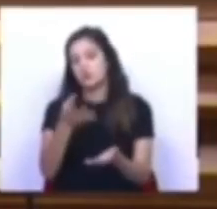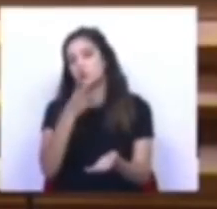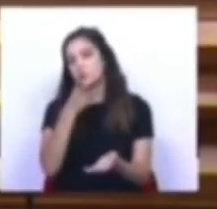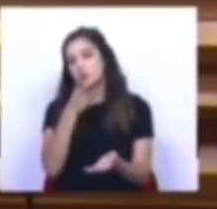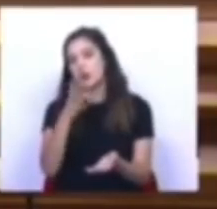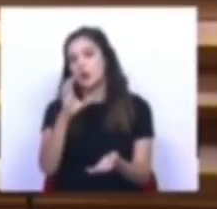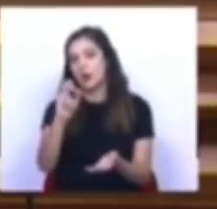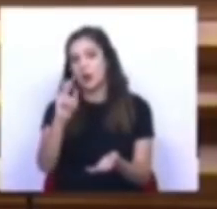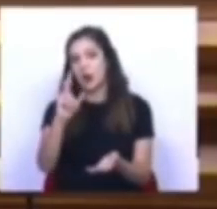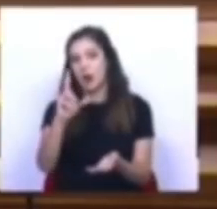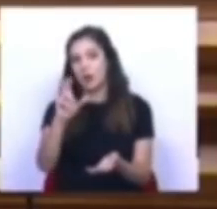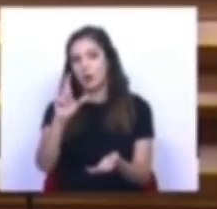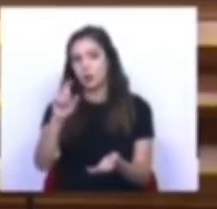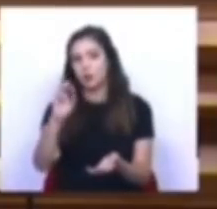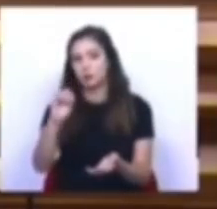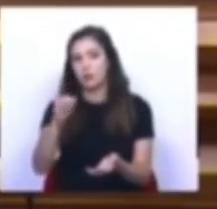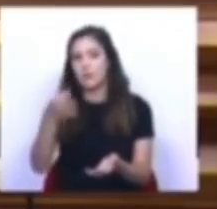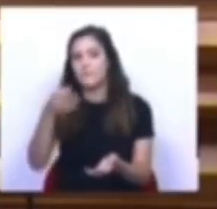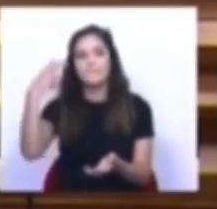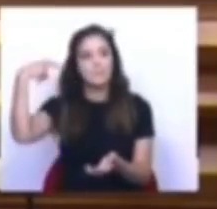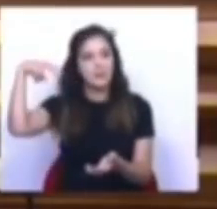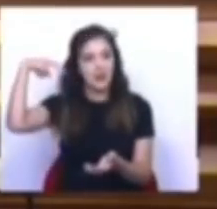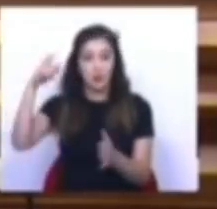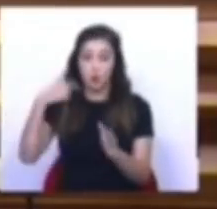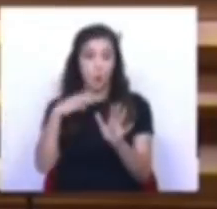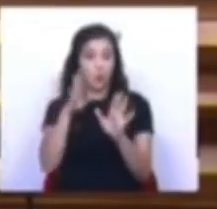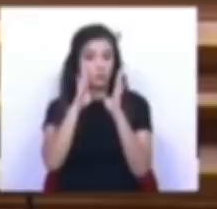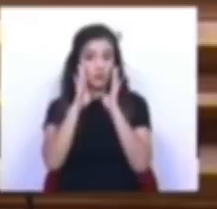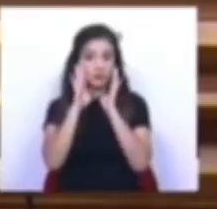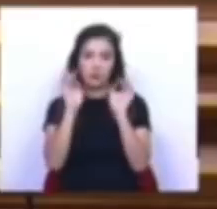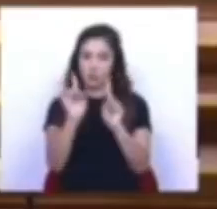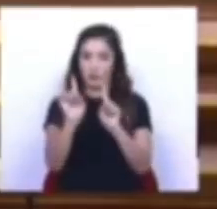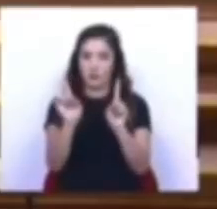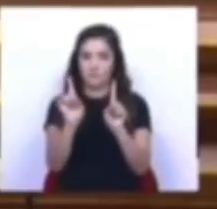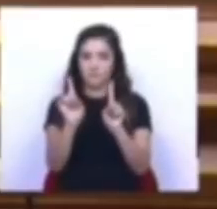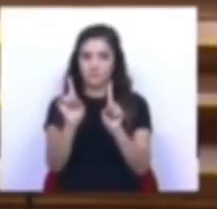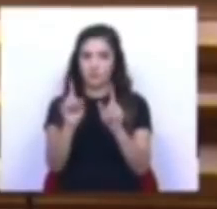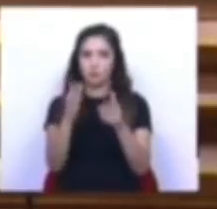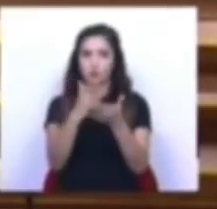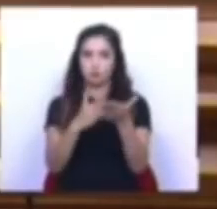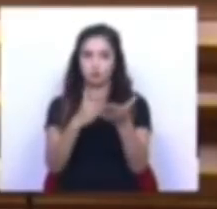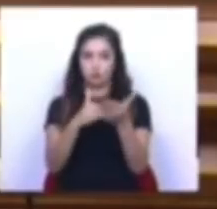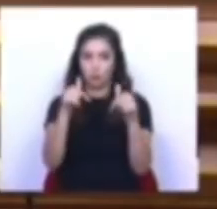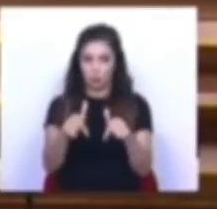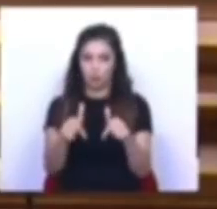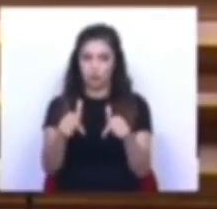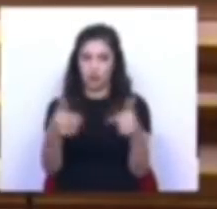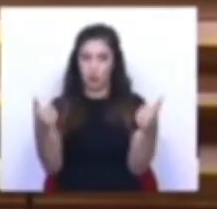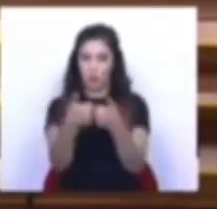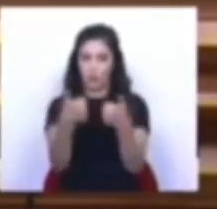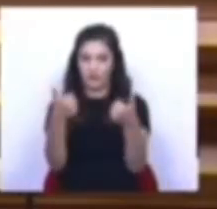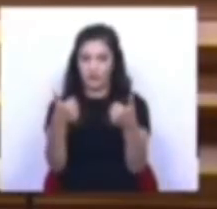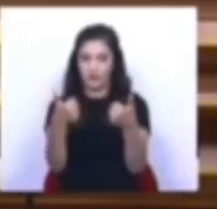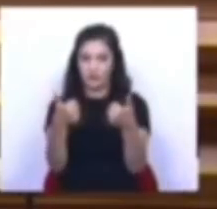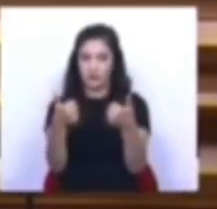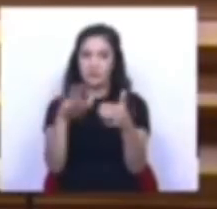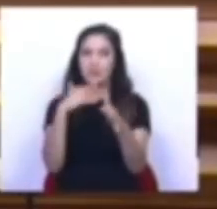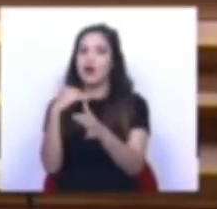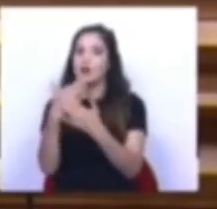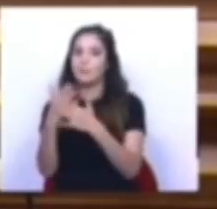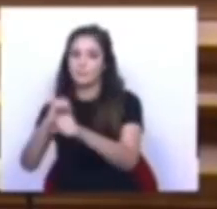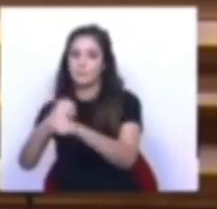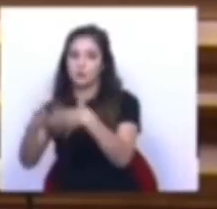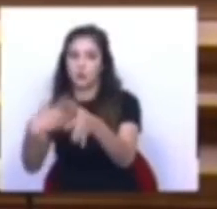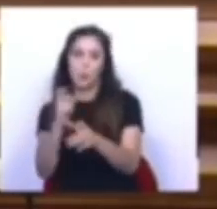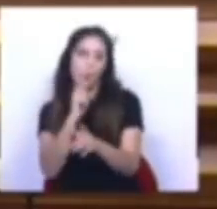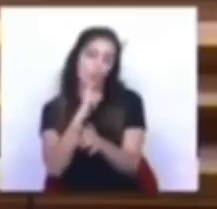Carlos Pereira? Sr. Deputado Carlos Pereira, não lhe vou chamar a atenção, confundiu o estudo que saiu hoje, que é de competitividade com produtividade, isso é um lapso que pode